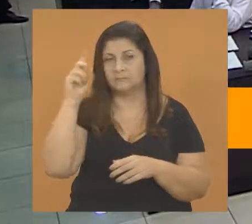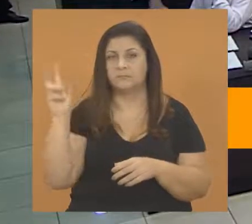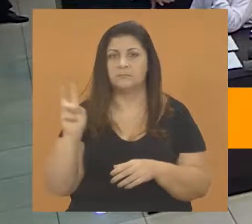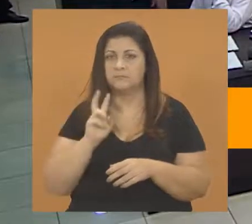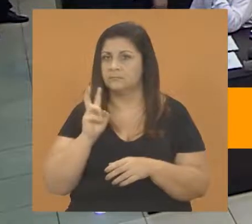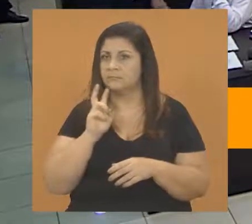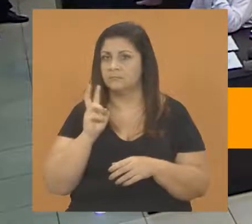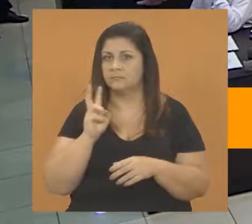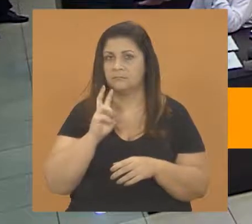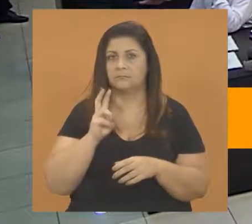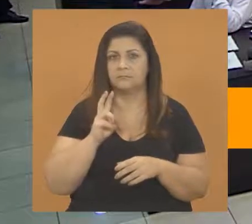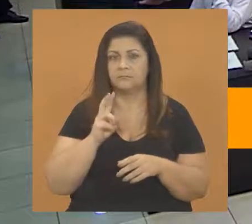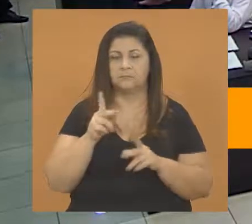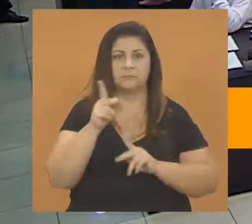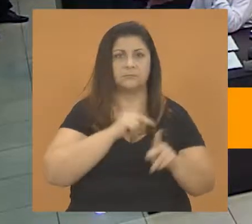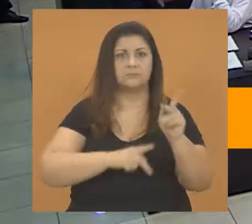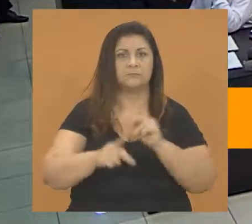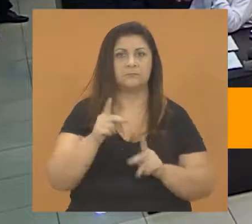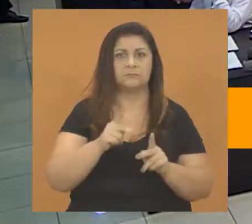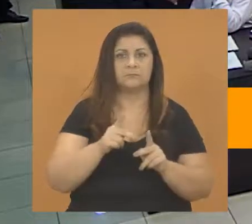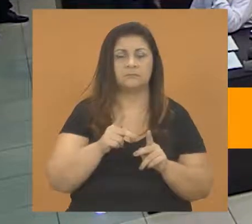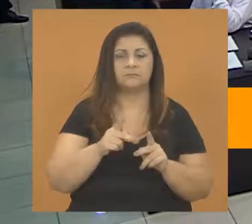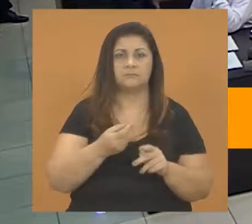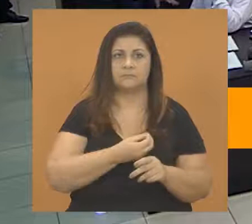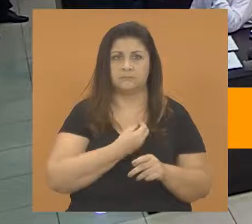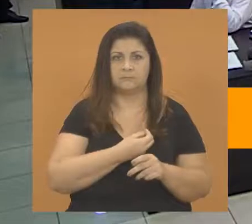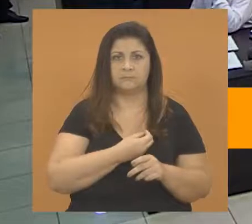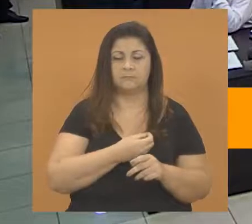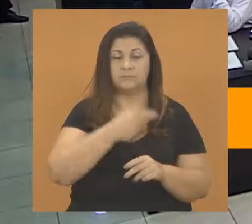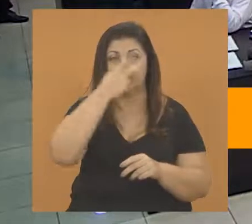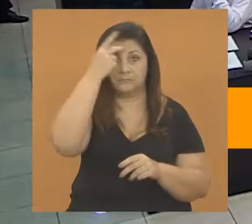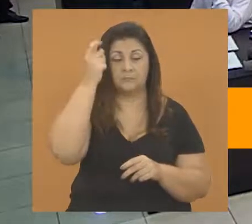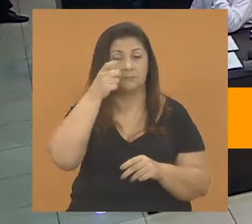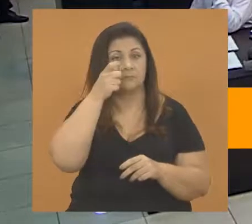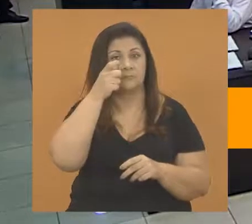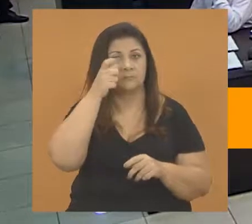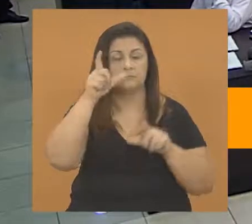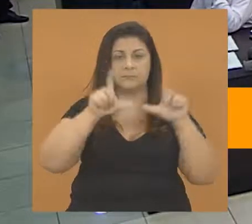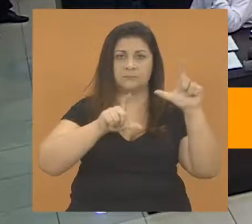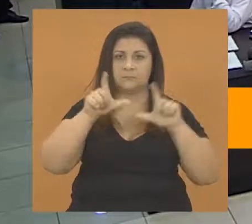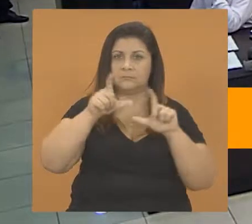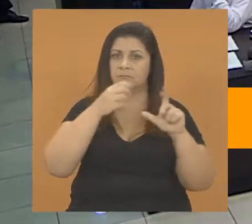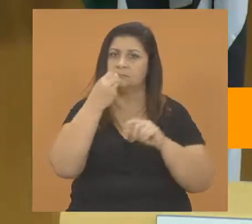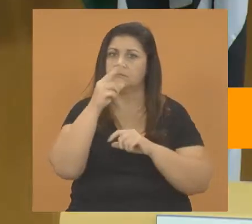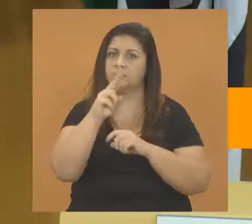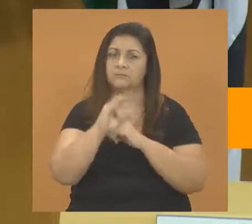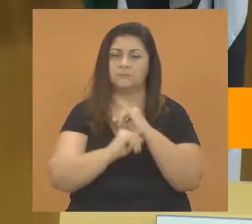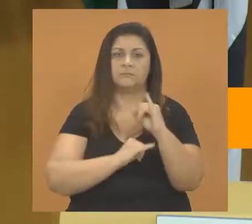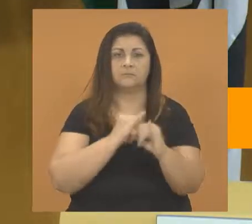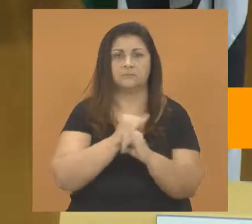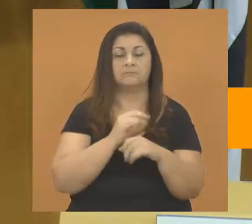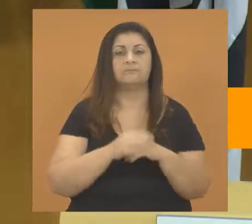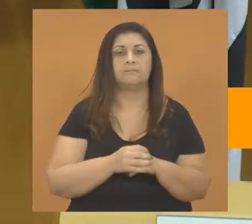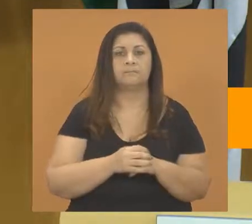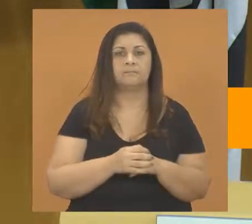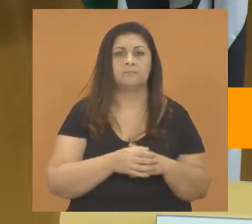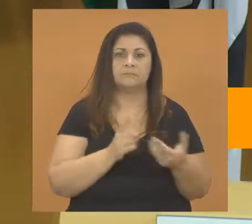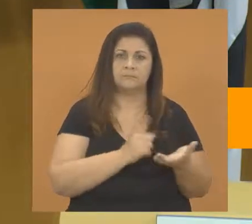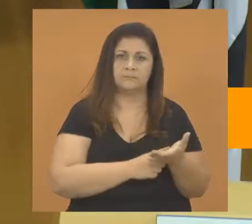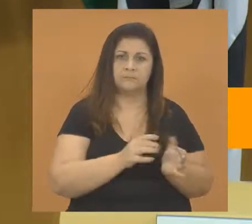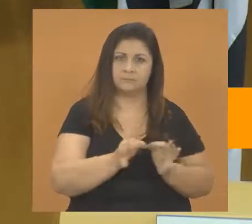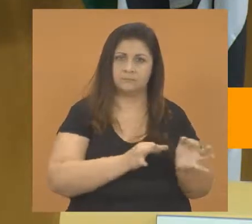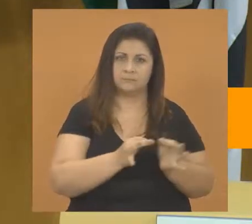presente telespectadores que nos assistem pela internet ou pela tv câmara o projeto de lei número